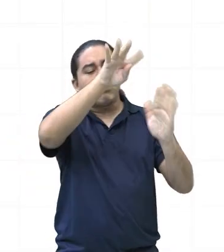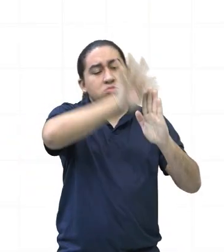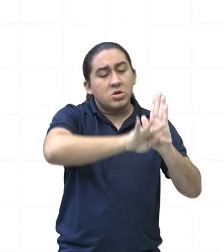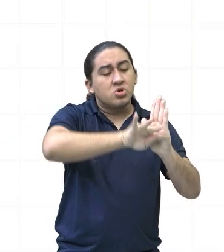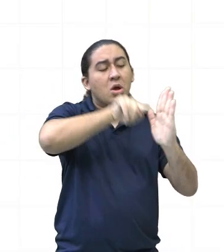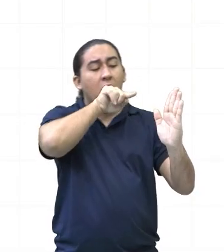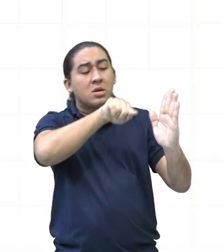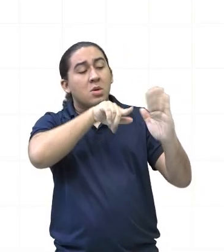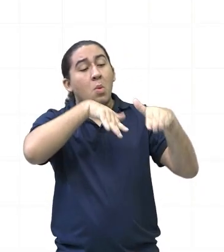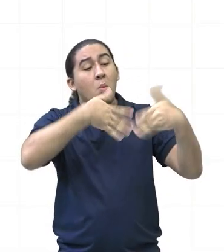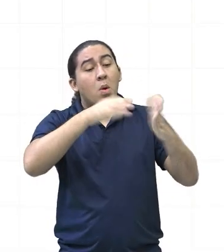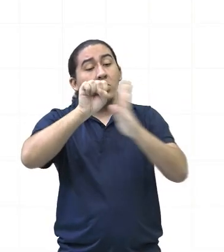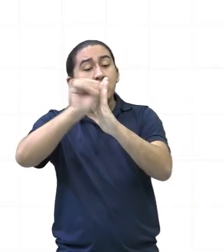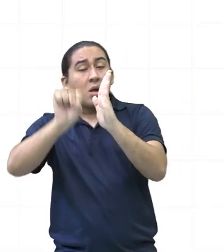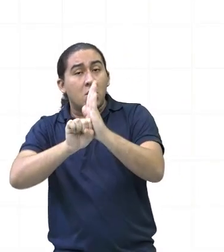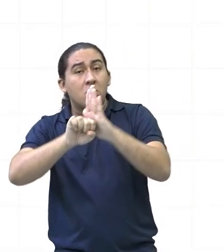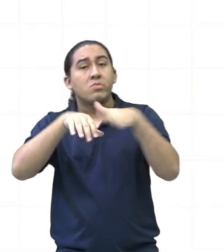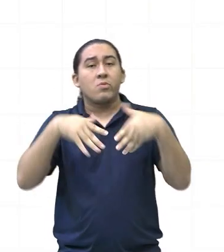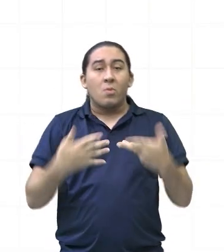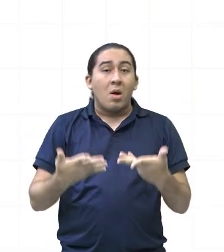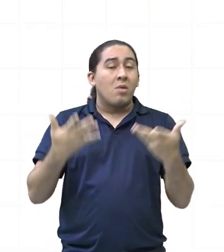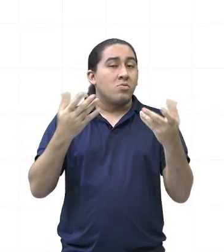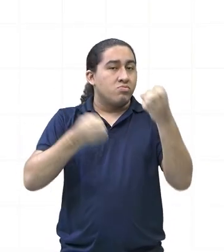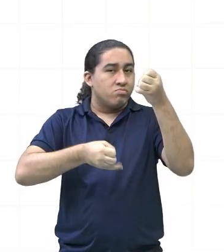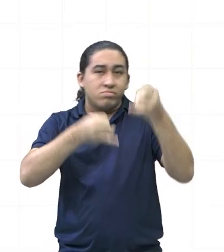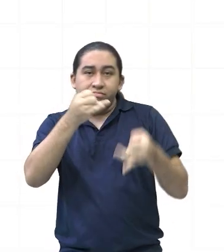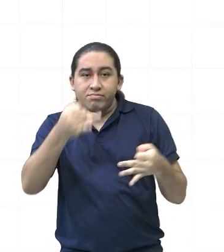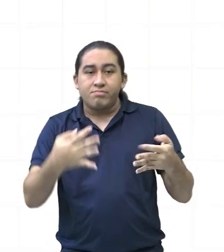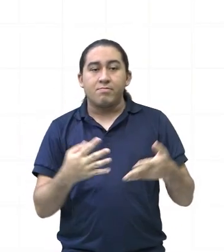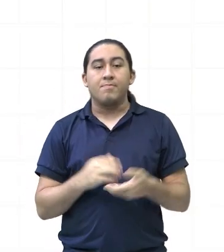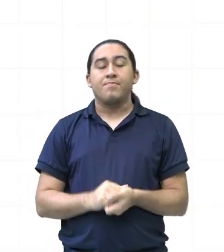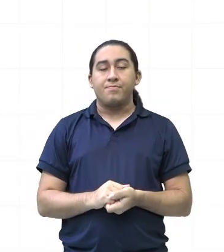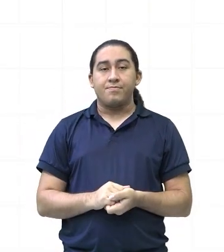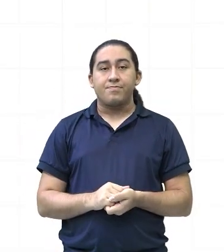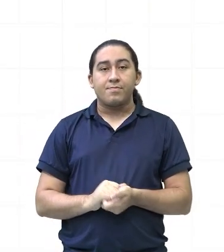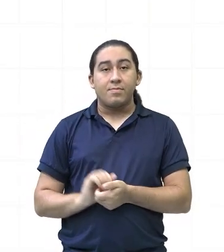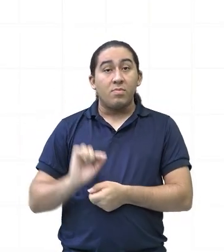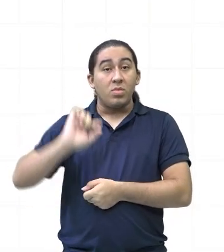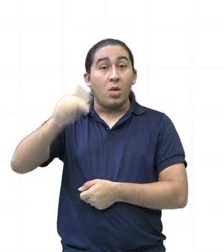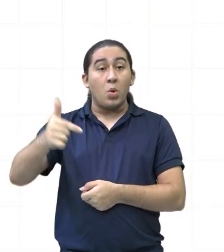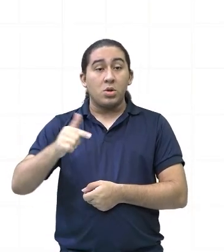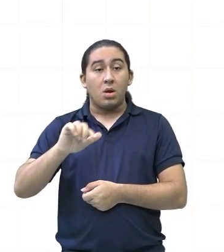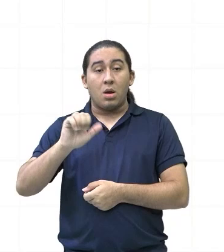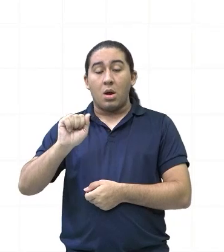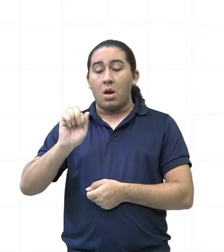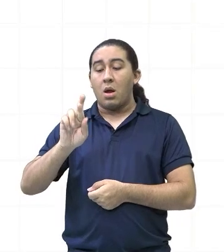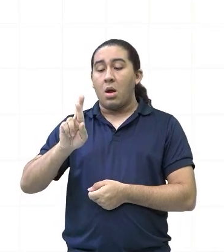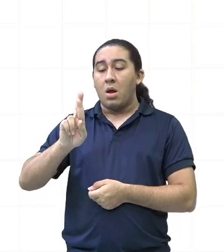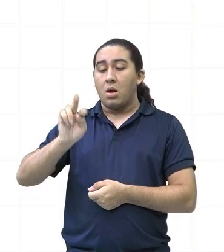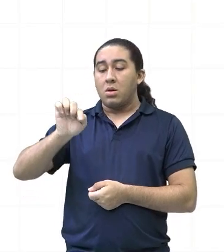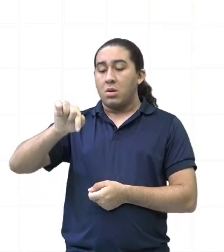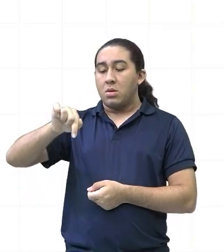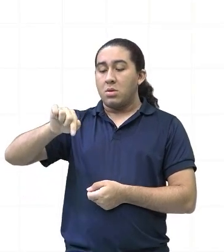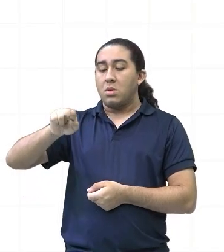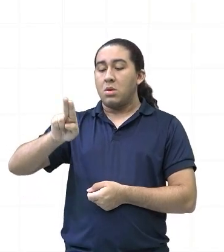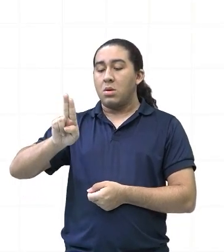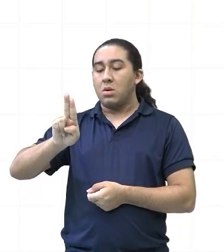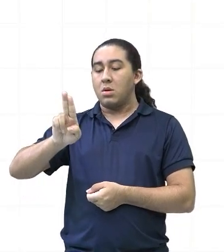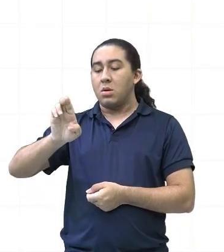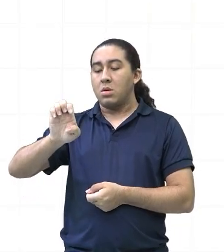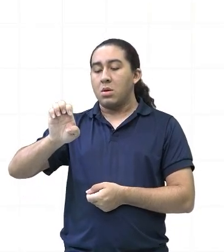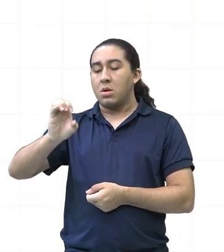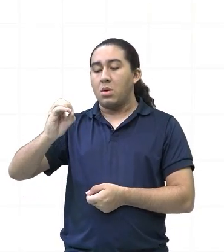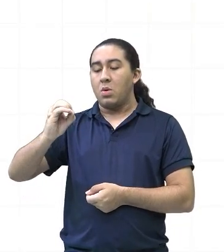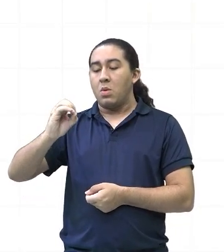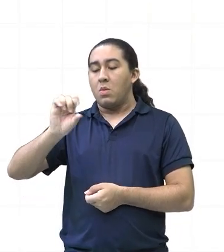então, essa história, tá? Essa escrita. Temos, então, aí a arqueologia também, estudo ou